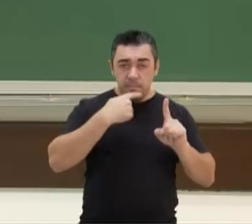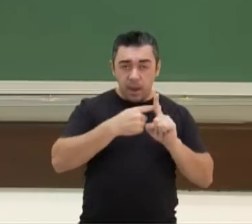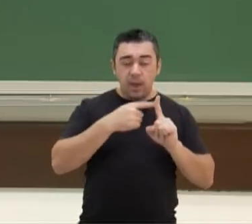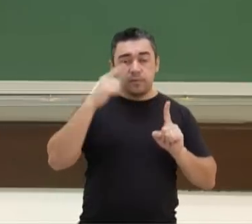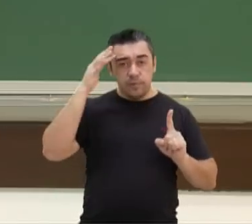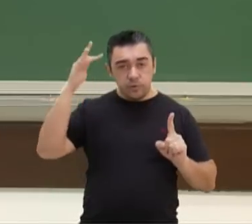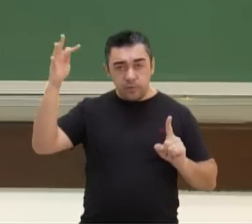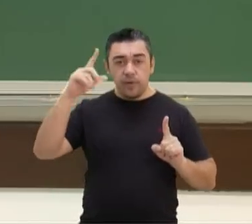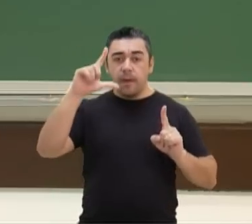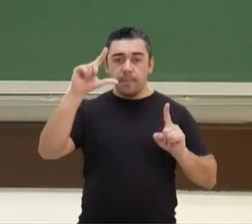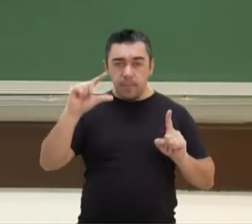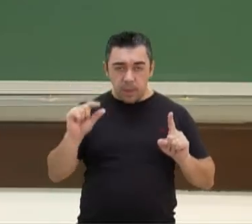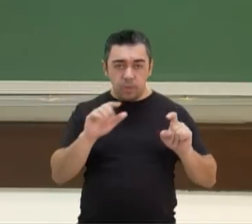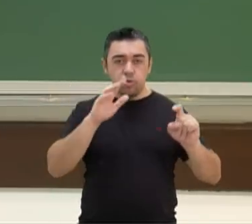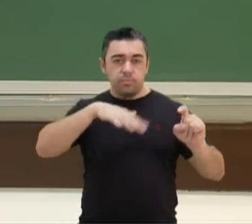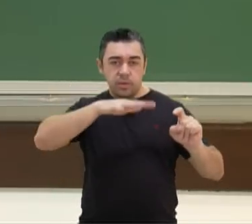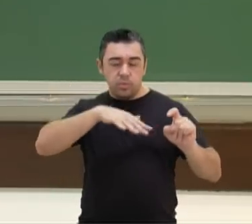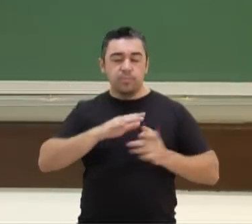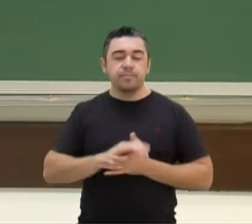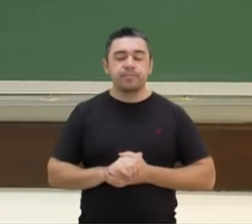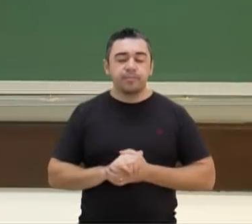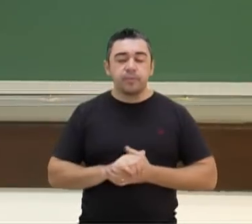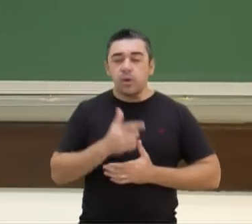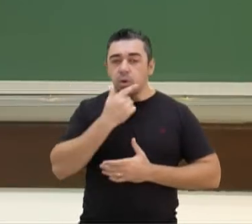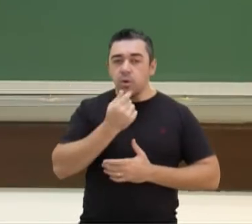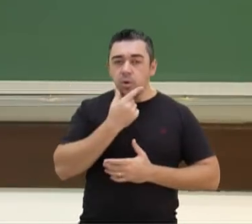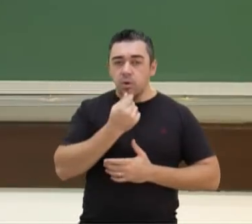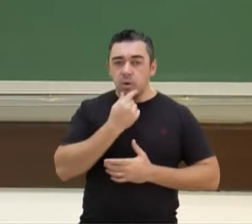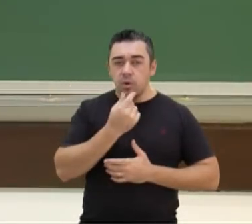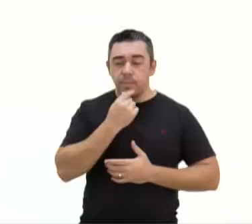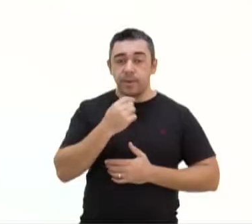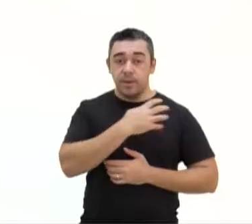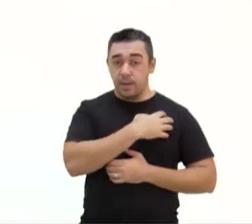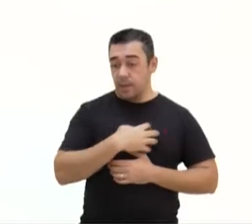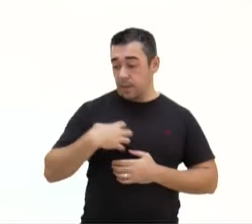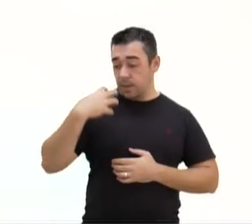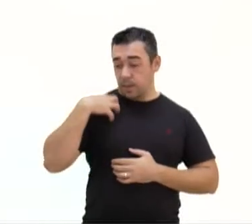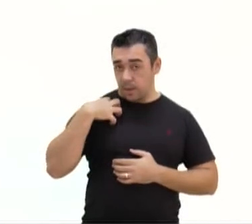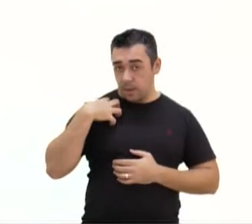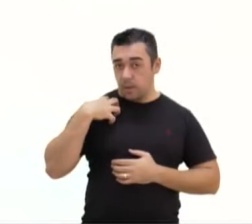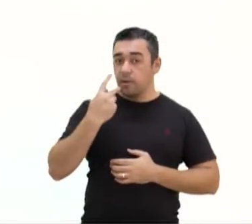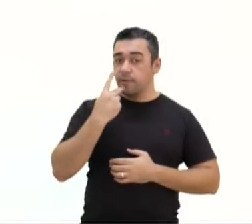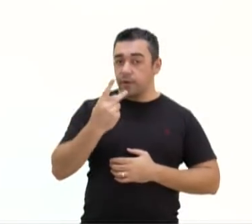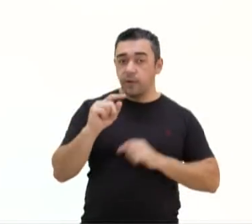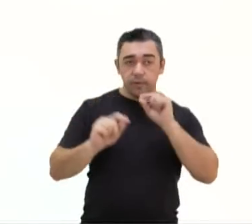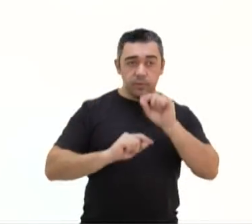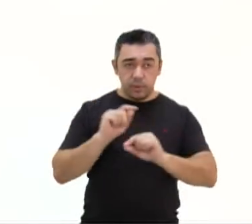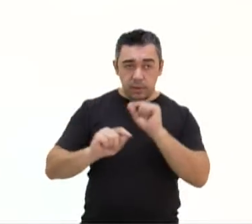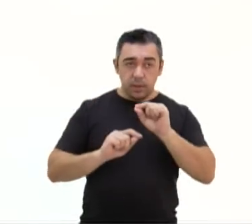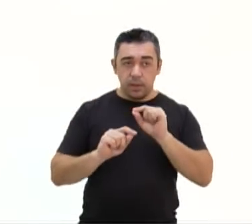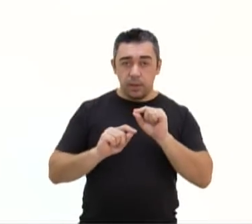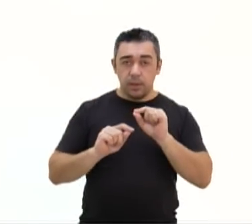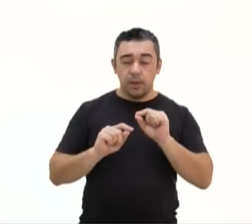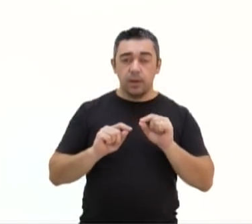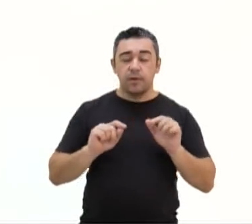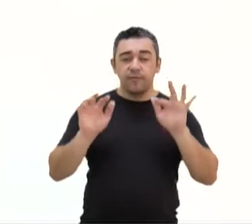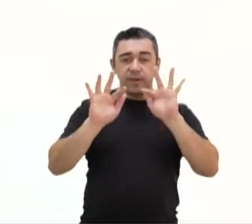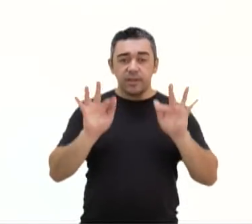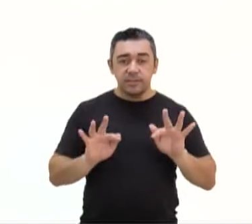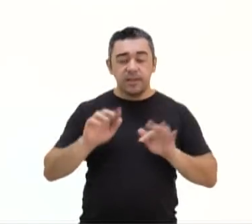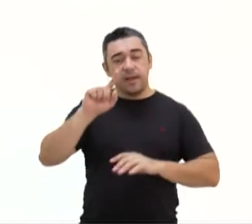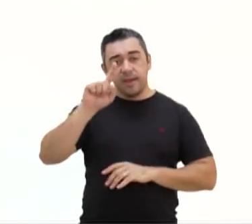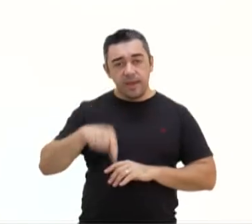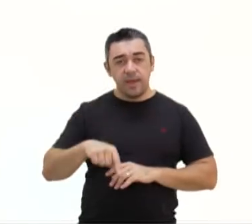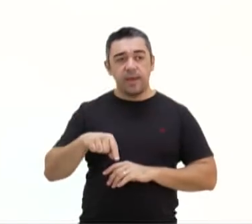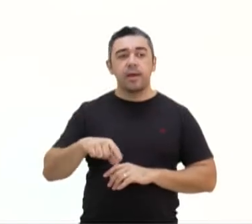menos mitos. Bom, e aí o filósofo grego Aristóteles afirmava que o sentido da vida é a felicidade,